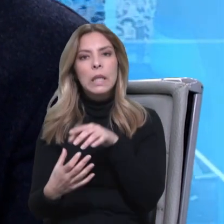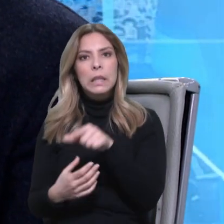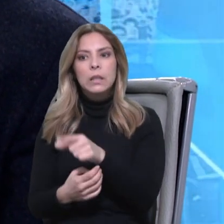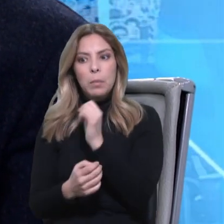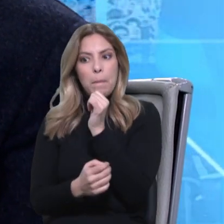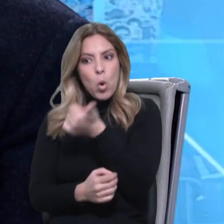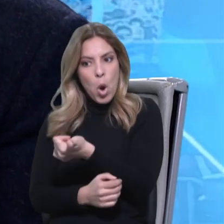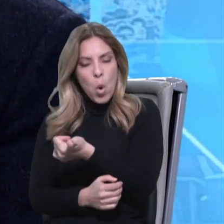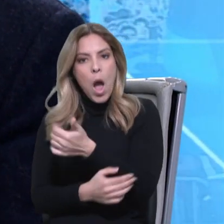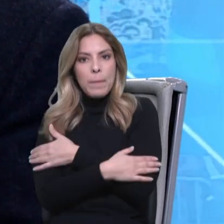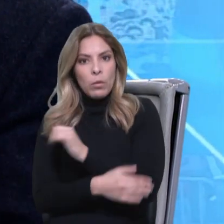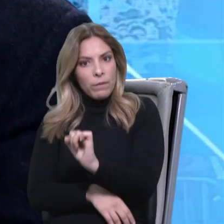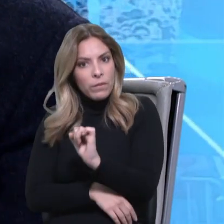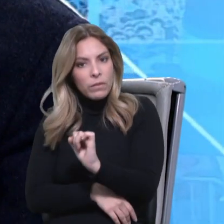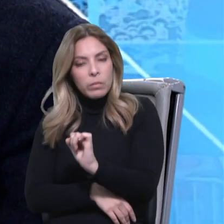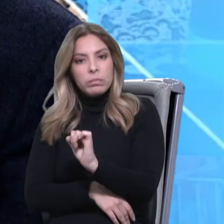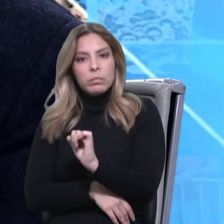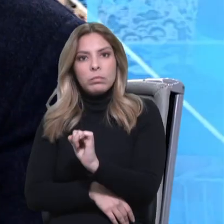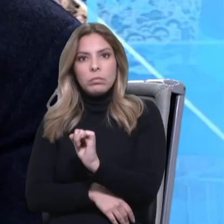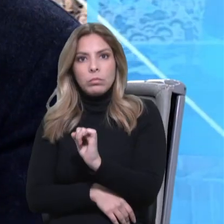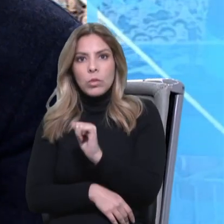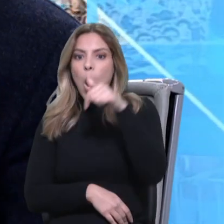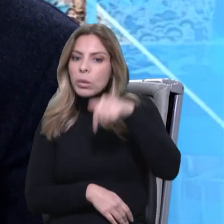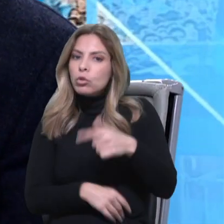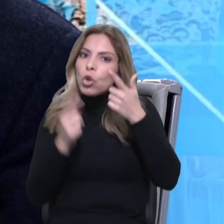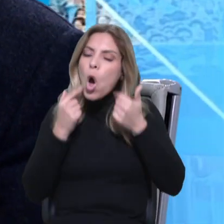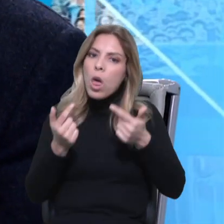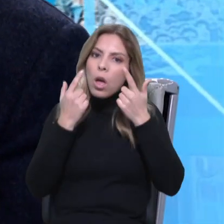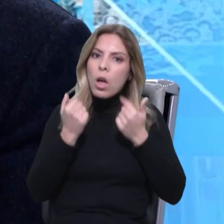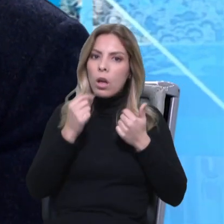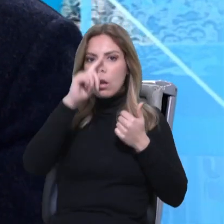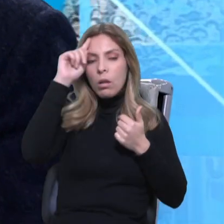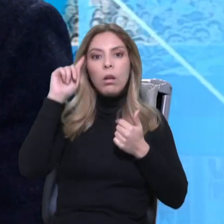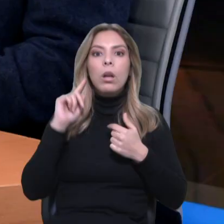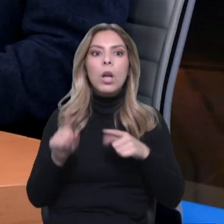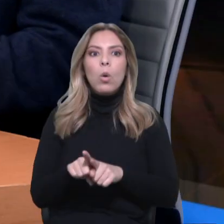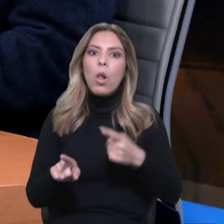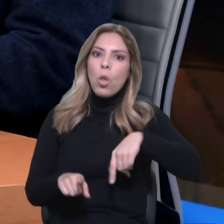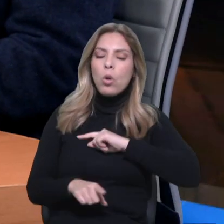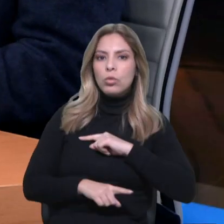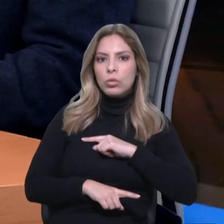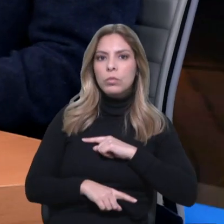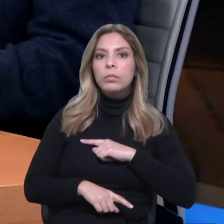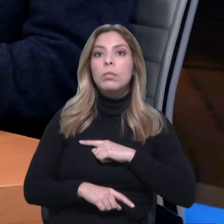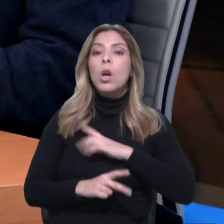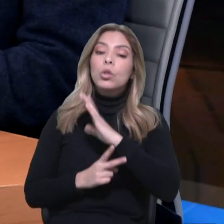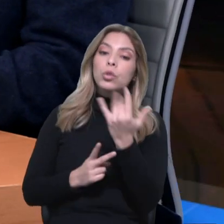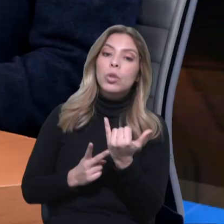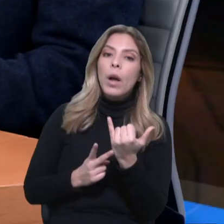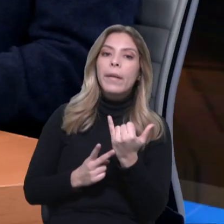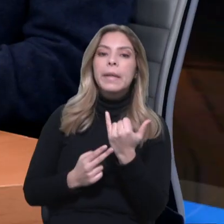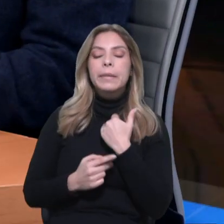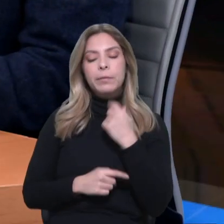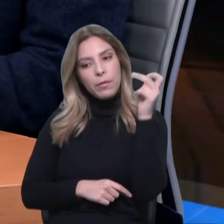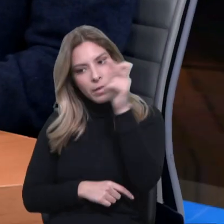grande, não chora, como qualquer um de nós chora. Mas depois faz uma segunda atitude que é vai visitar. Portanto, Jesus